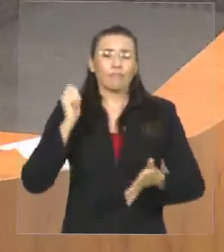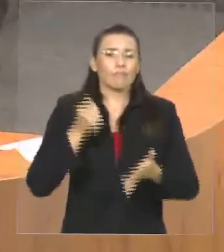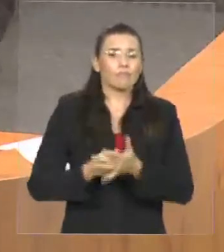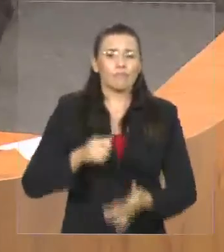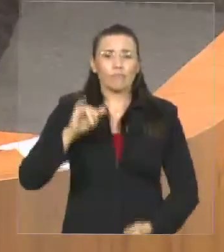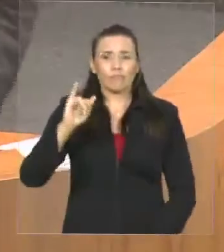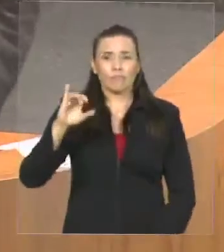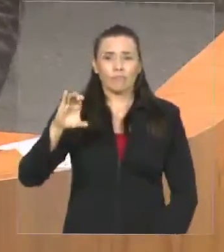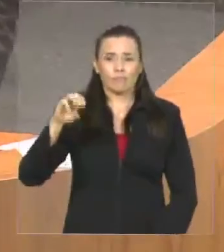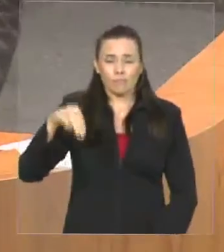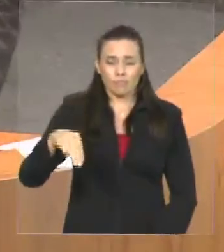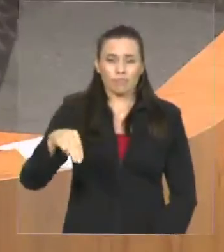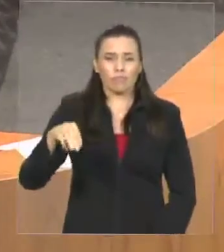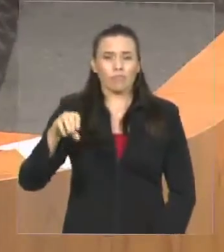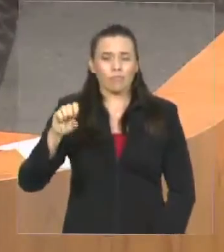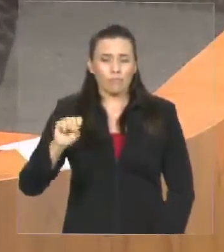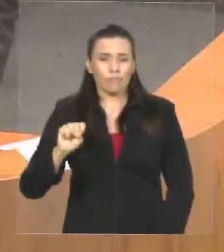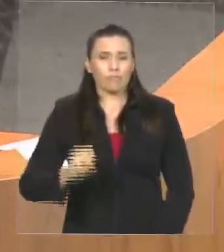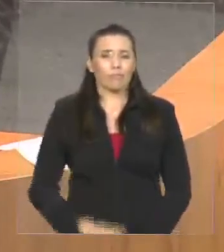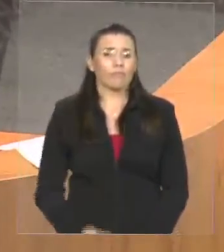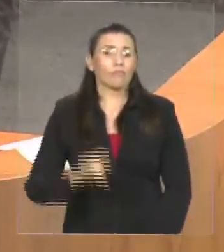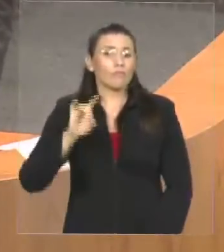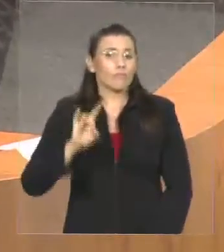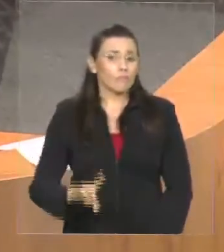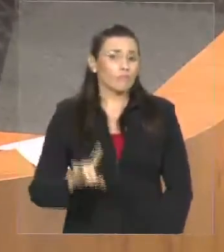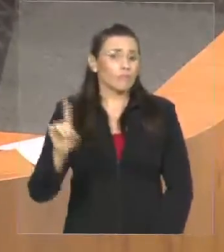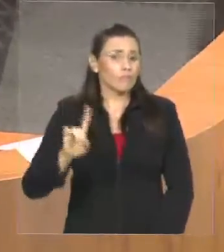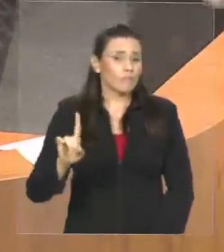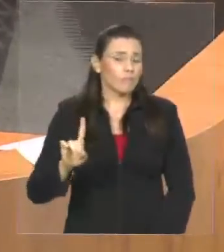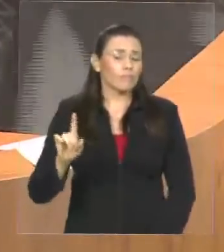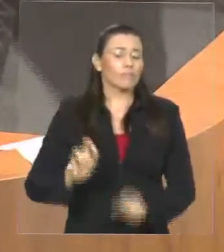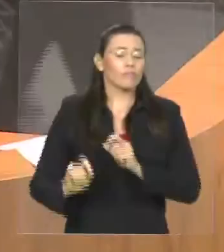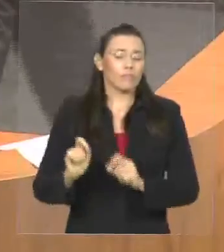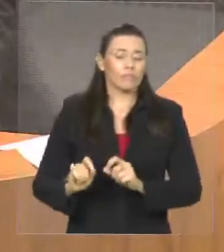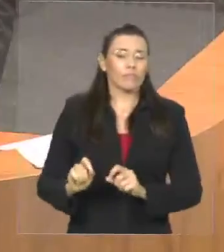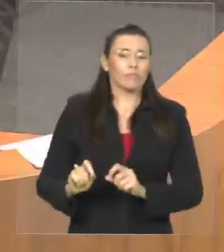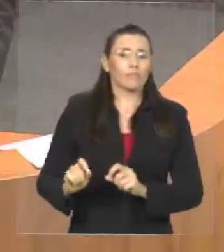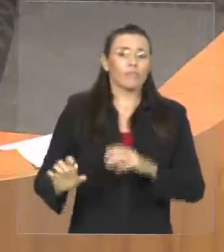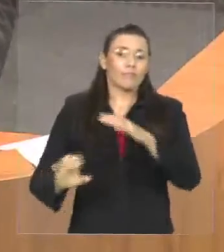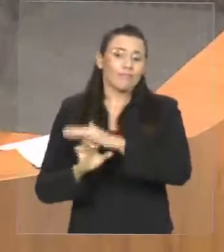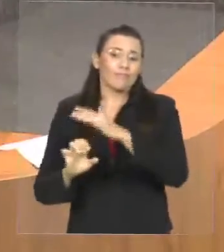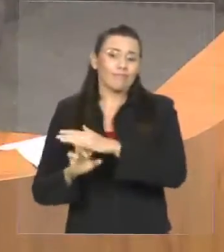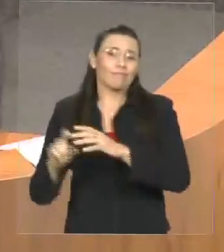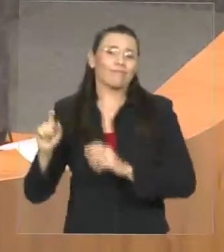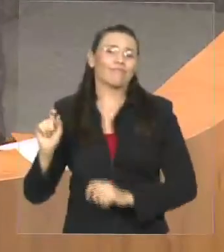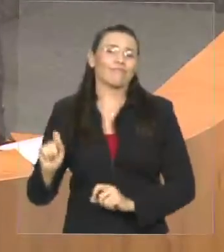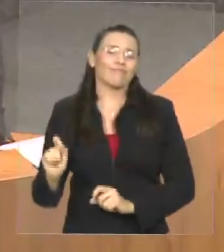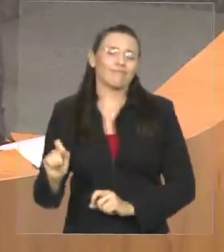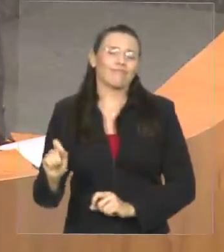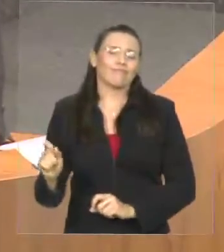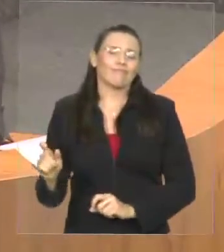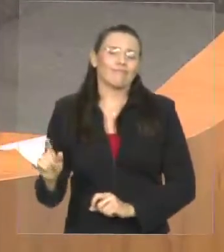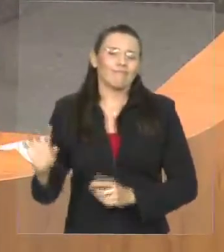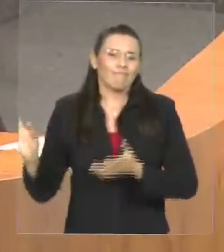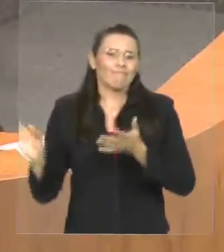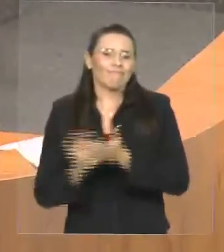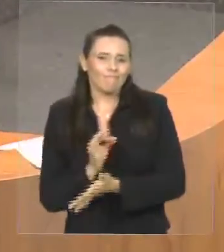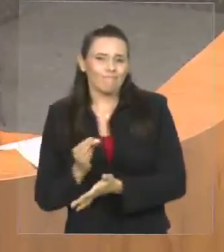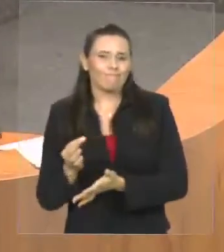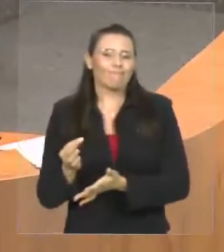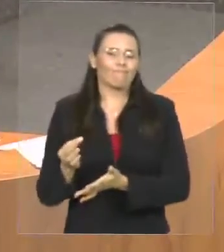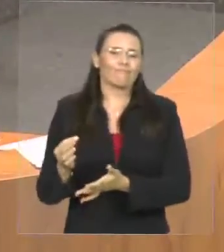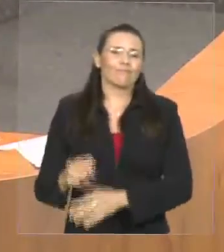das empresas exportadoras beneficiárias pela Lei 9.121, de 4 de março de 2010. E aí eu